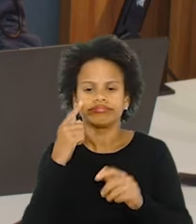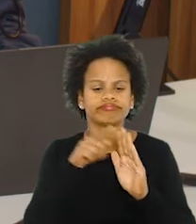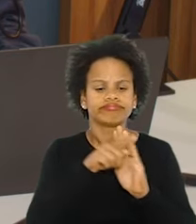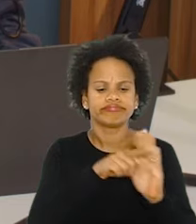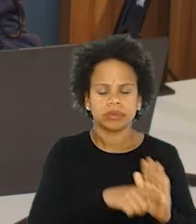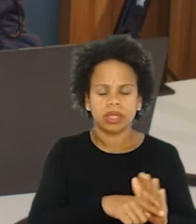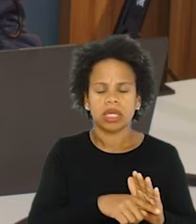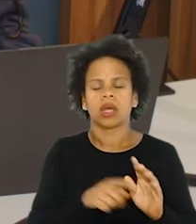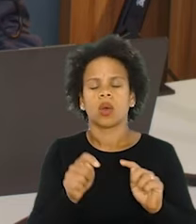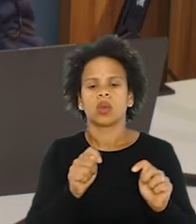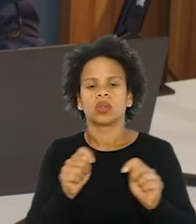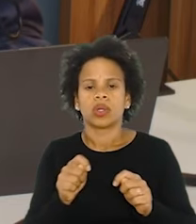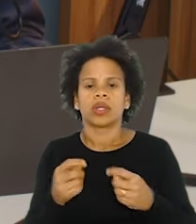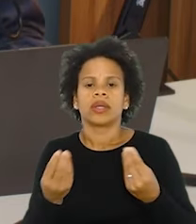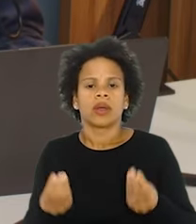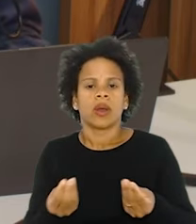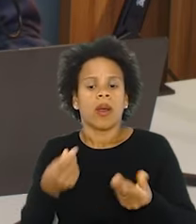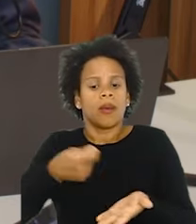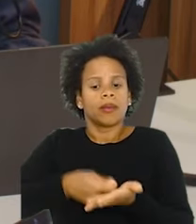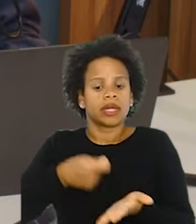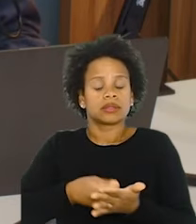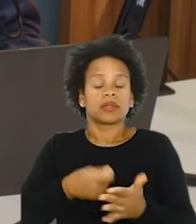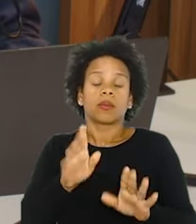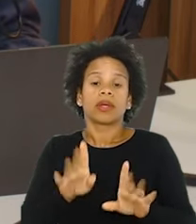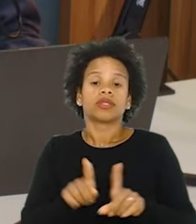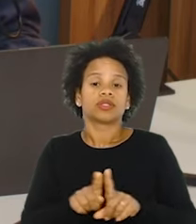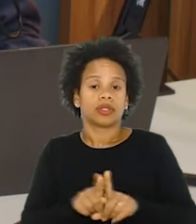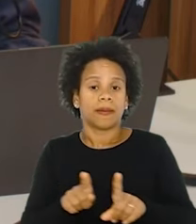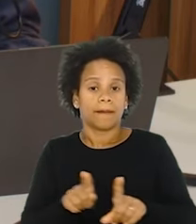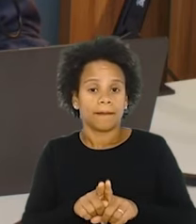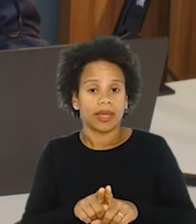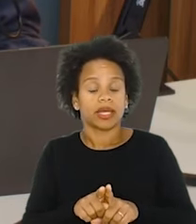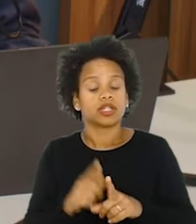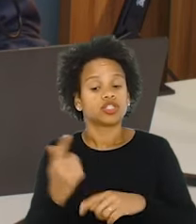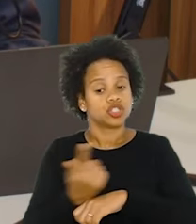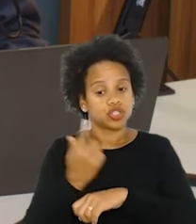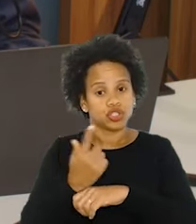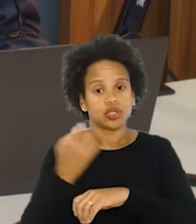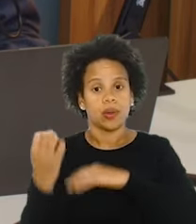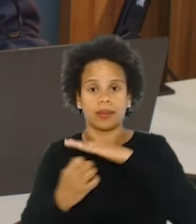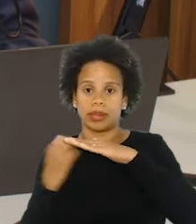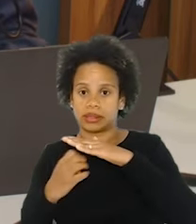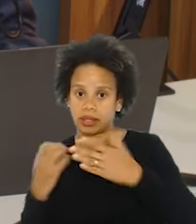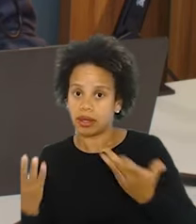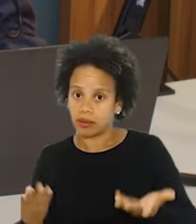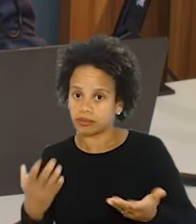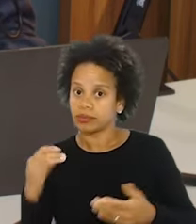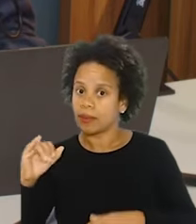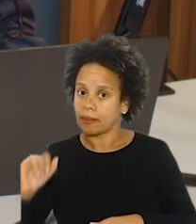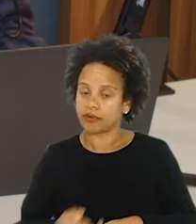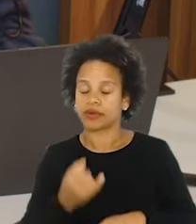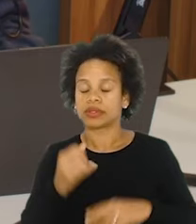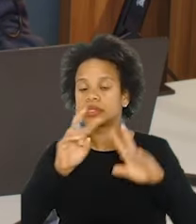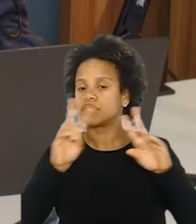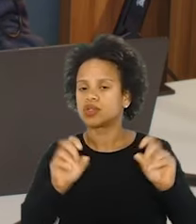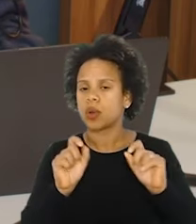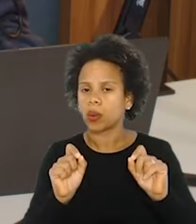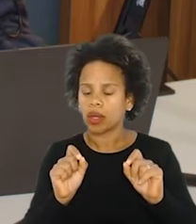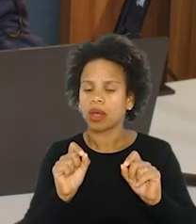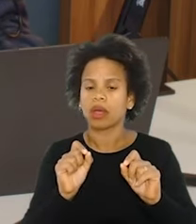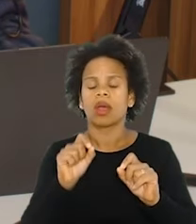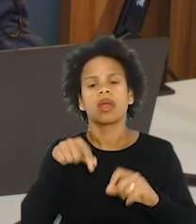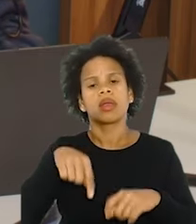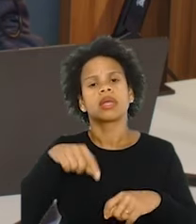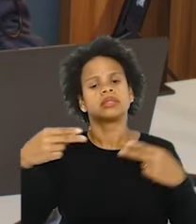colocou não só é uma questão de obrigação mas também uma questão de gestão empresarial então eu aproveita essa questão né de contar com o